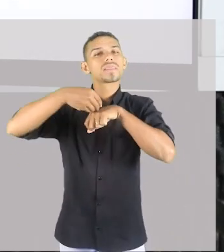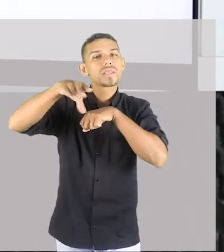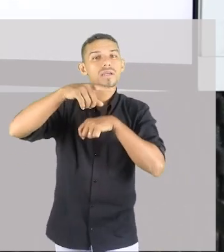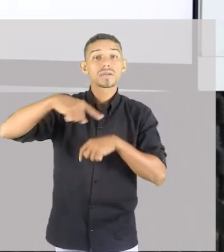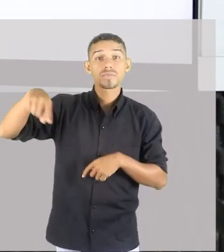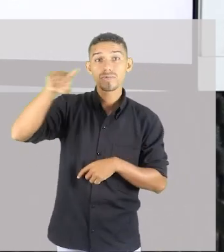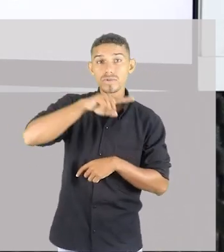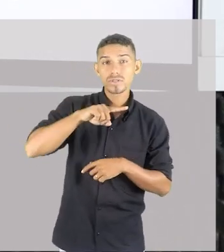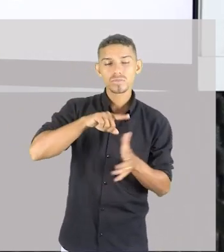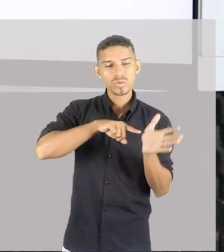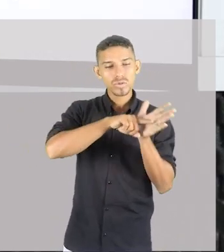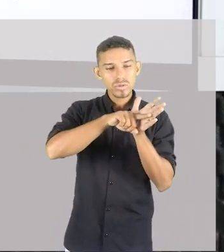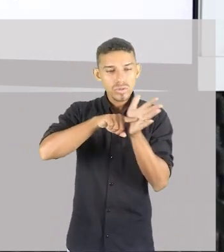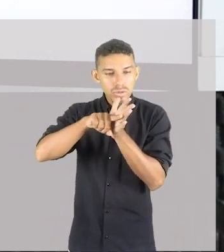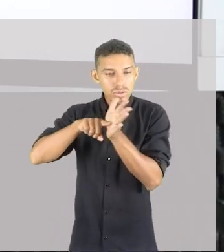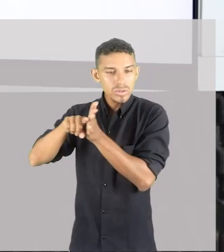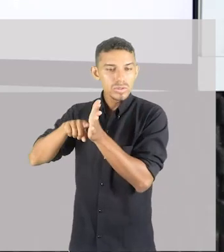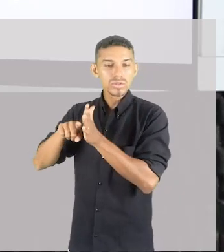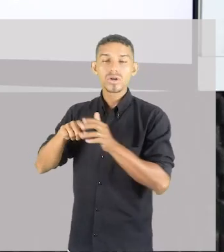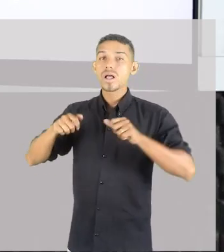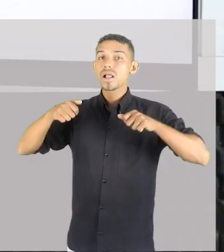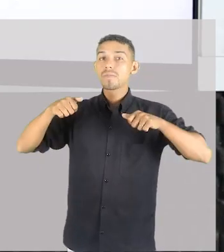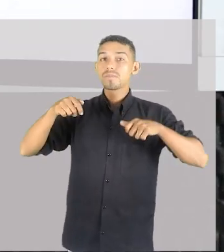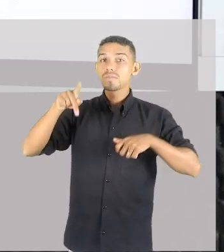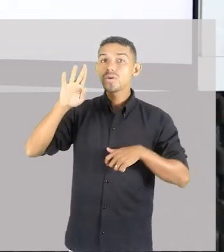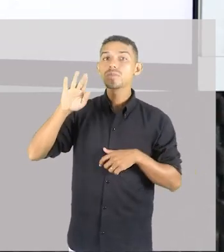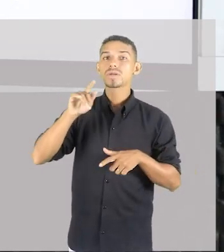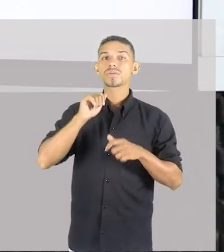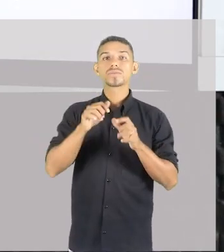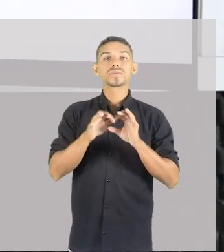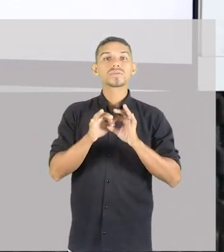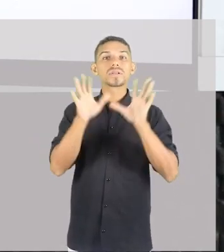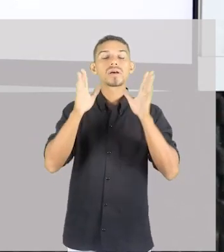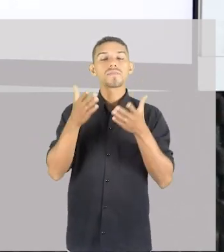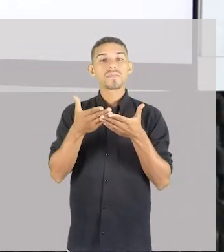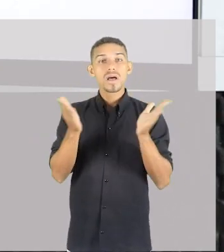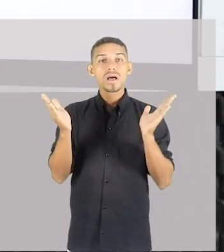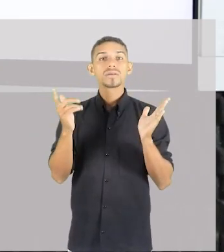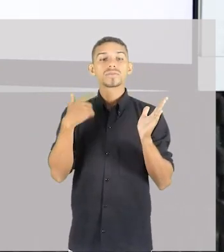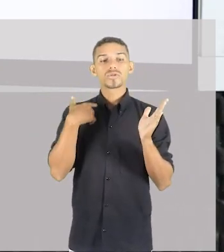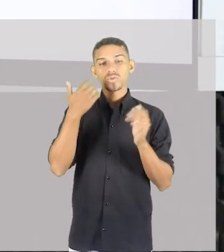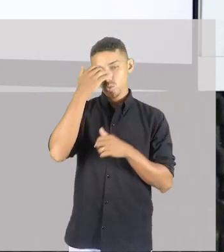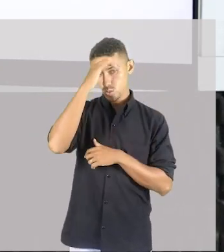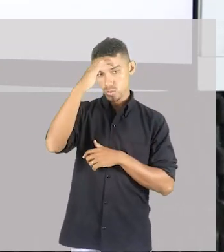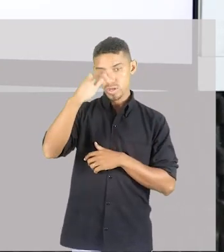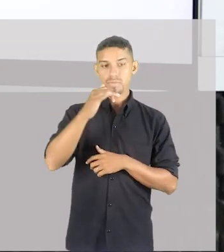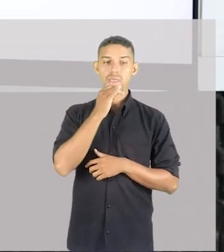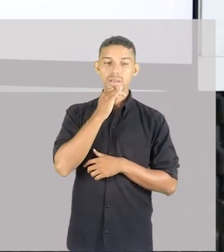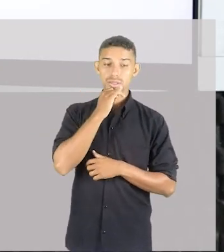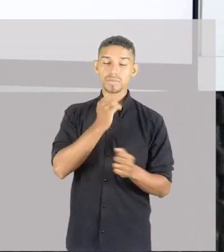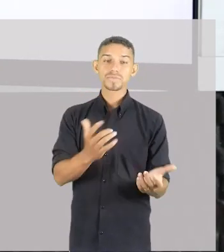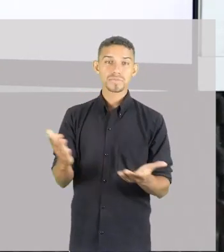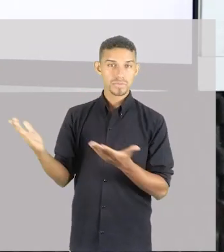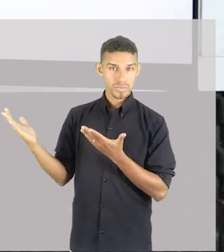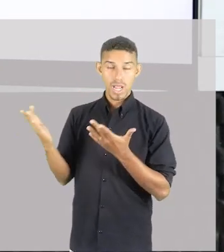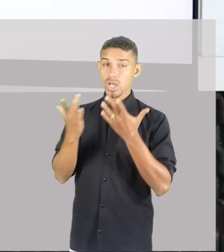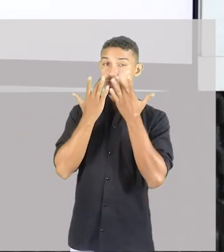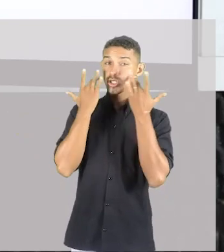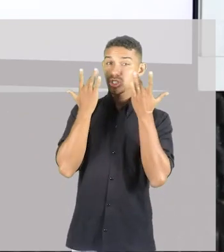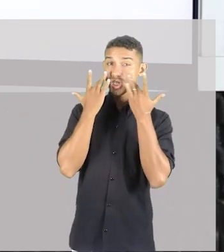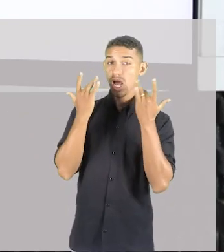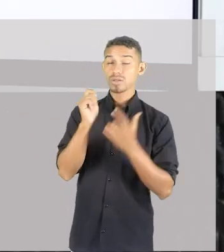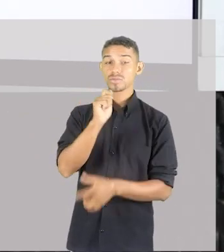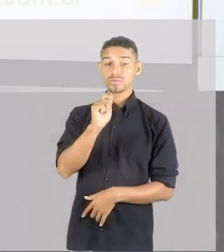vocês irem atrás desses locais que são públicos abertos à visitação com mediadores culturais. Exemplo, Teatro Arthur